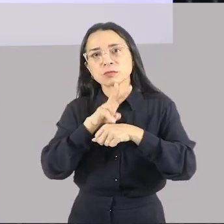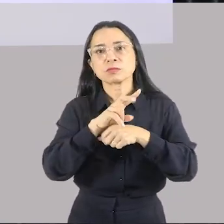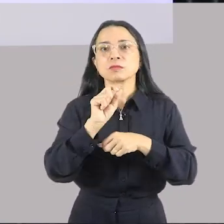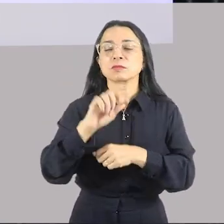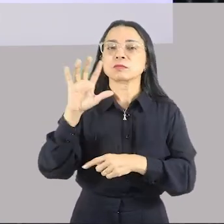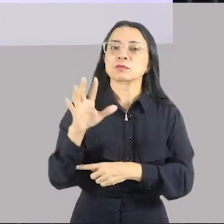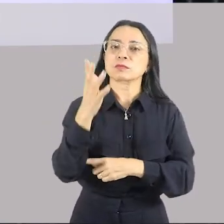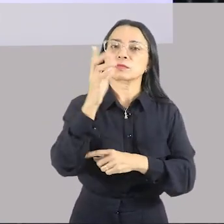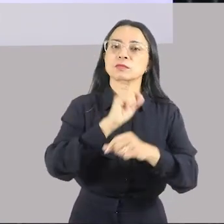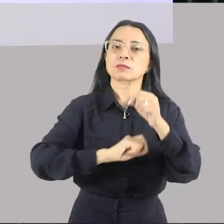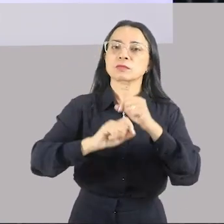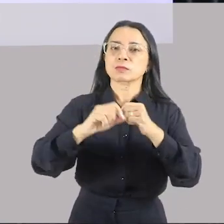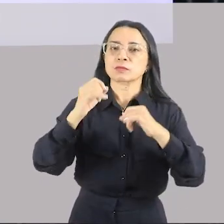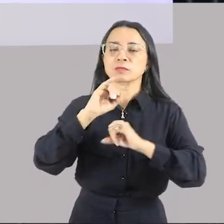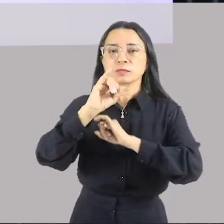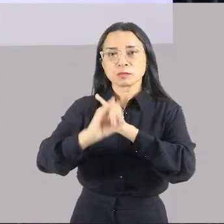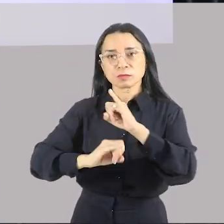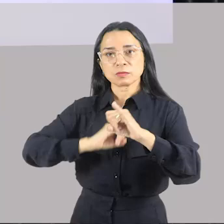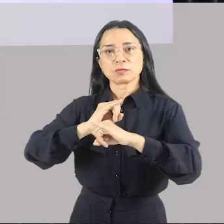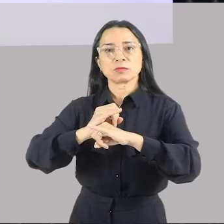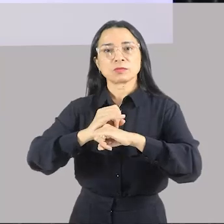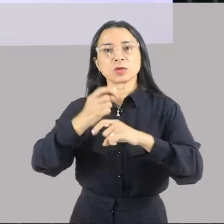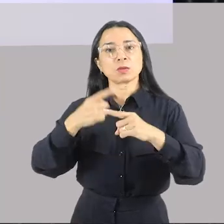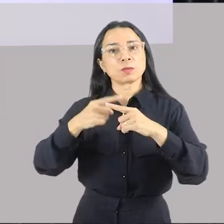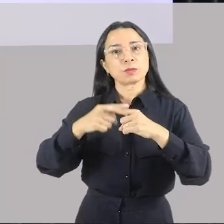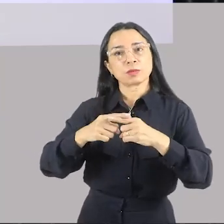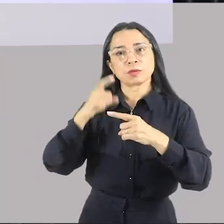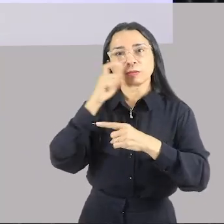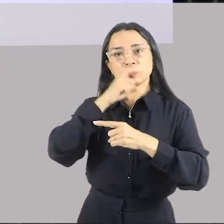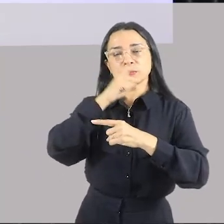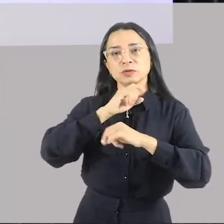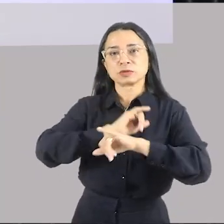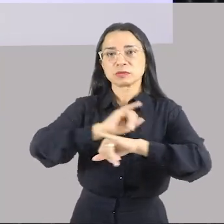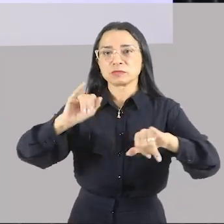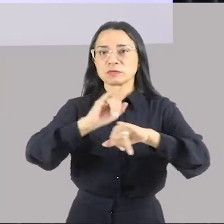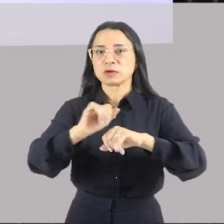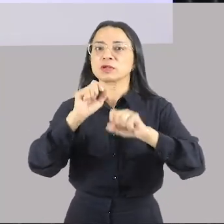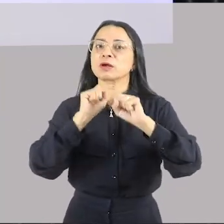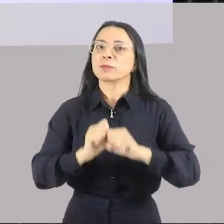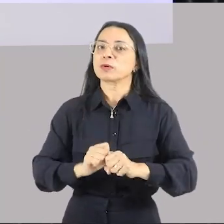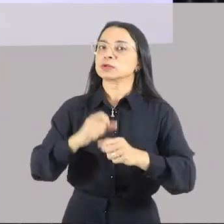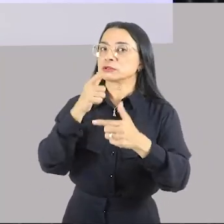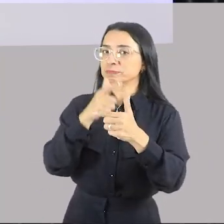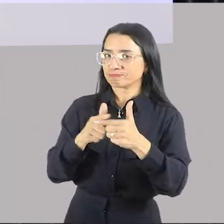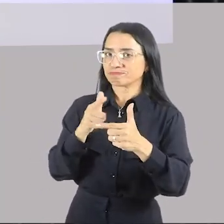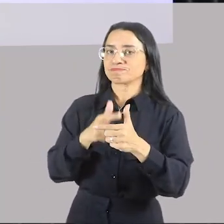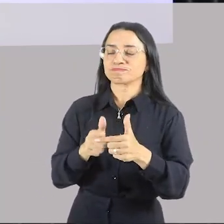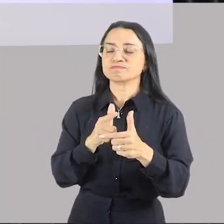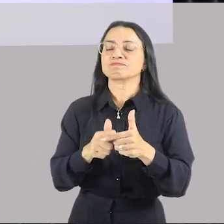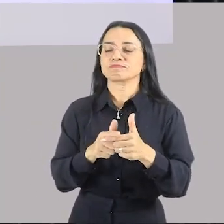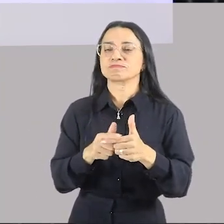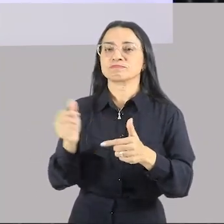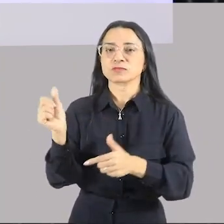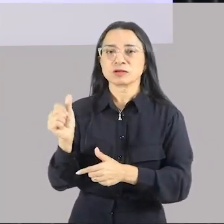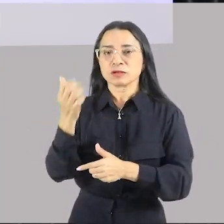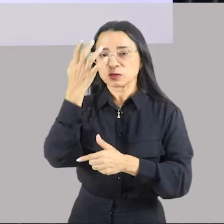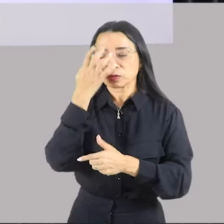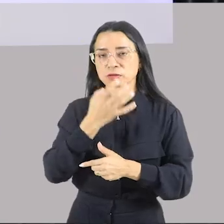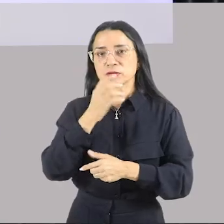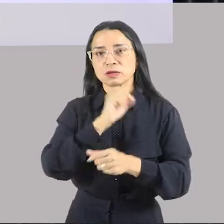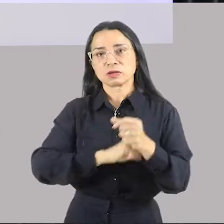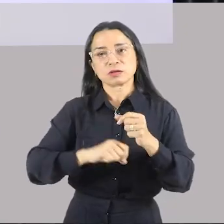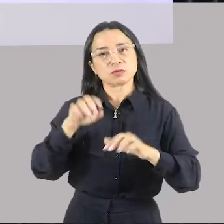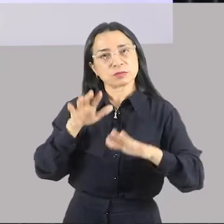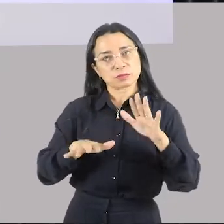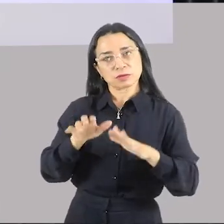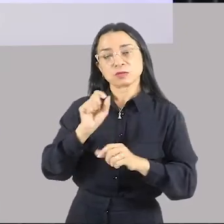que acontece na internet, né? Porque uma fake news ela pode ter um efeito muito drástico, muito grave, dependendo daquilo que esteja